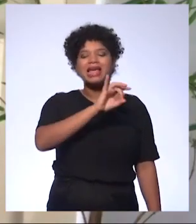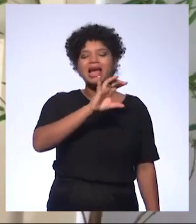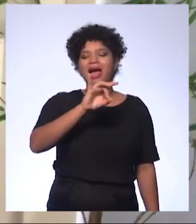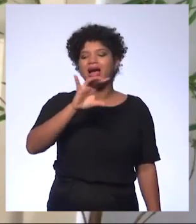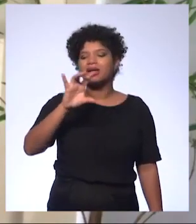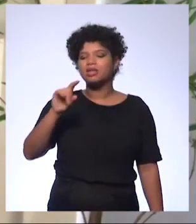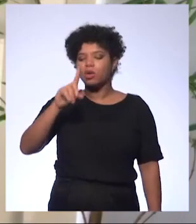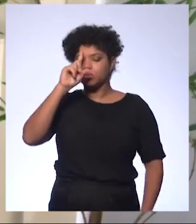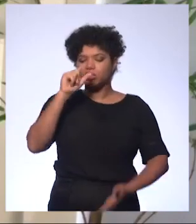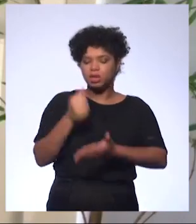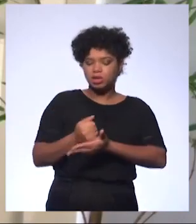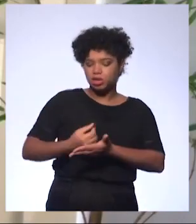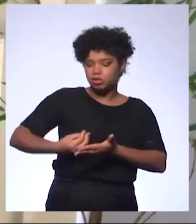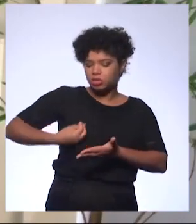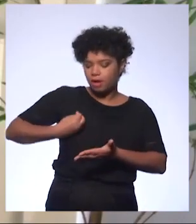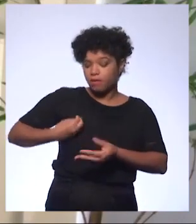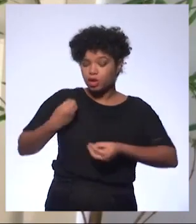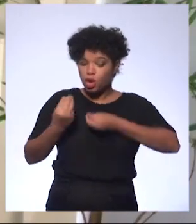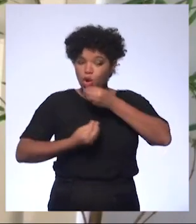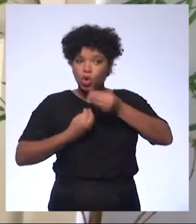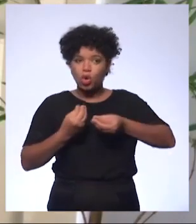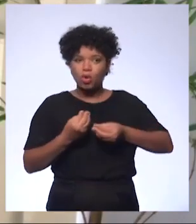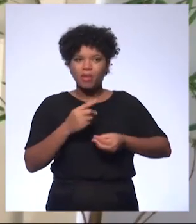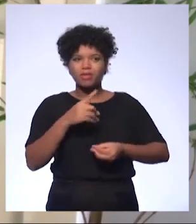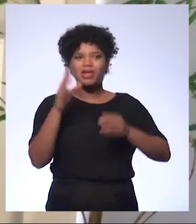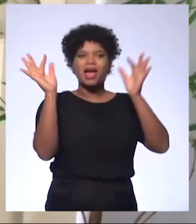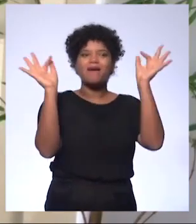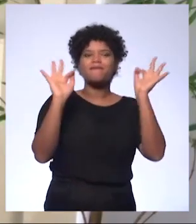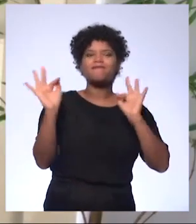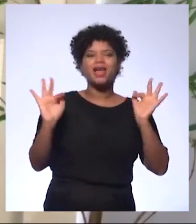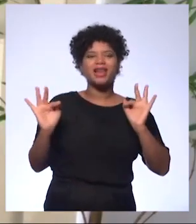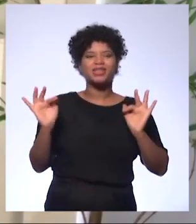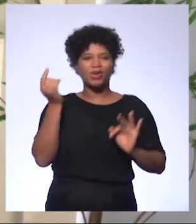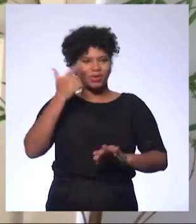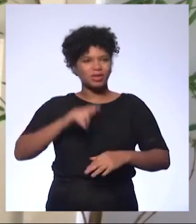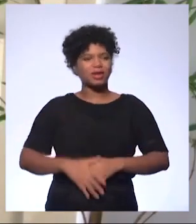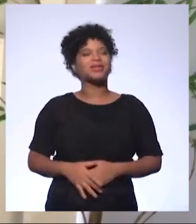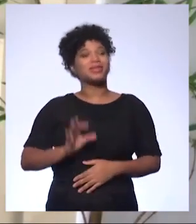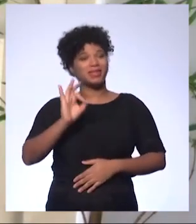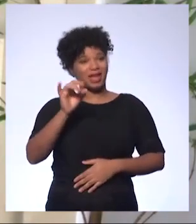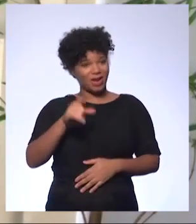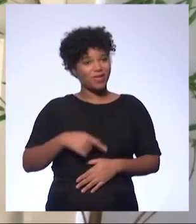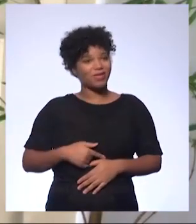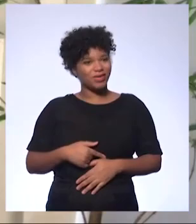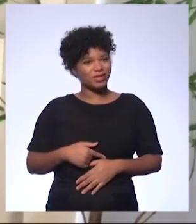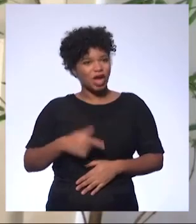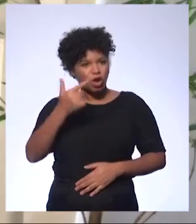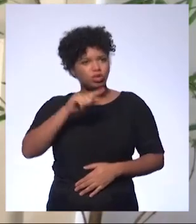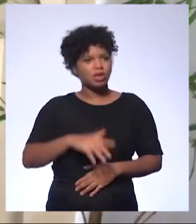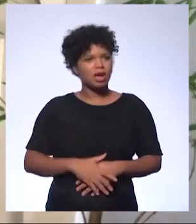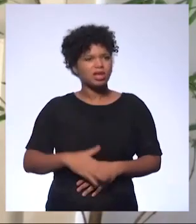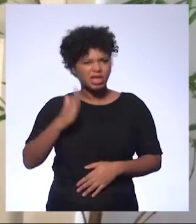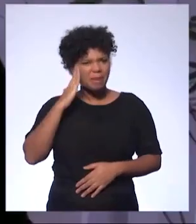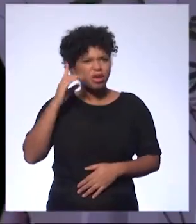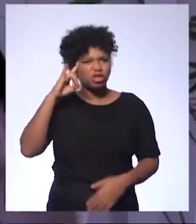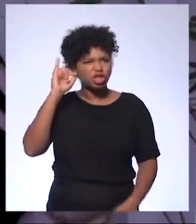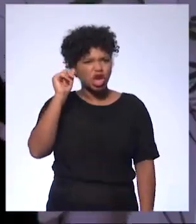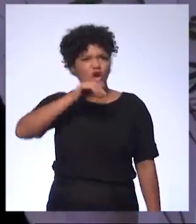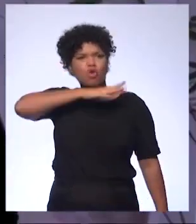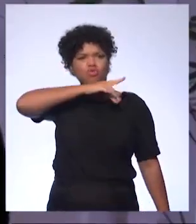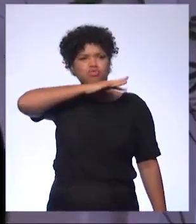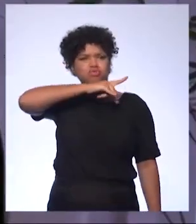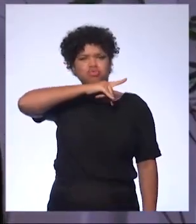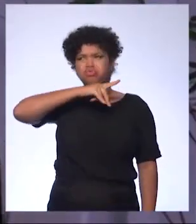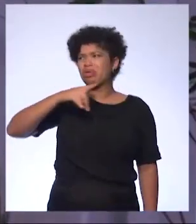carrega o dom de ser capaz e ser feliz. Sim, você carrega esse dom. Mesmo naquele dia que tudo tá dando errado, parece